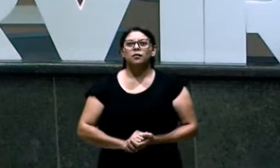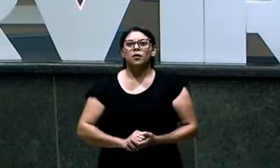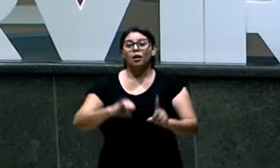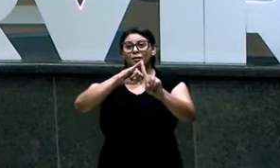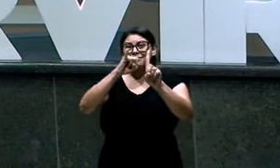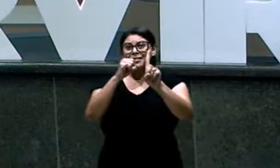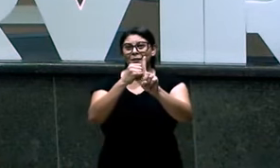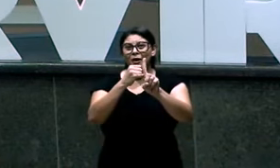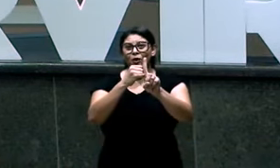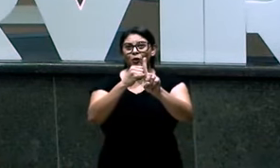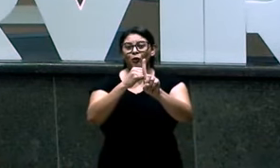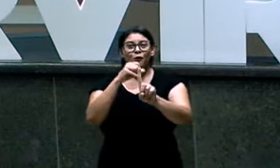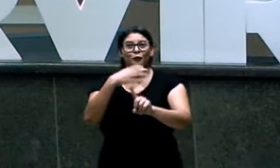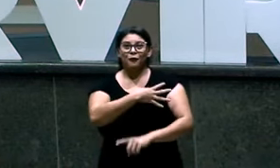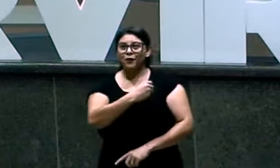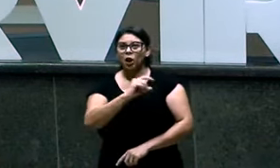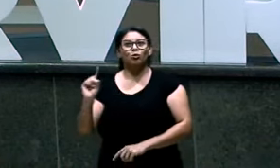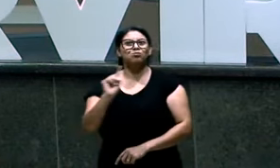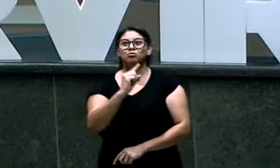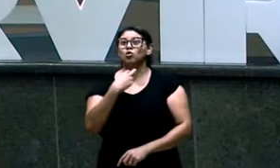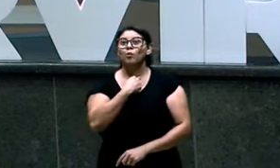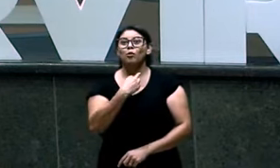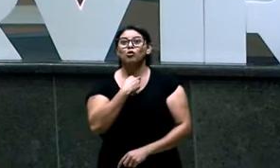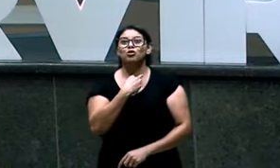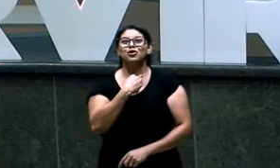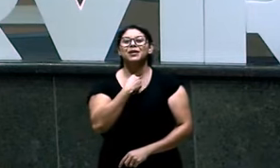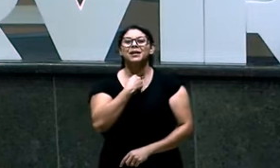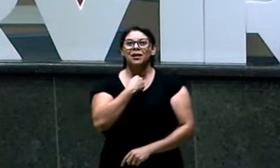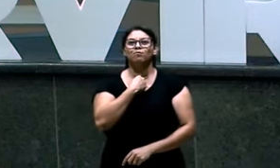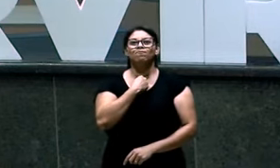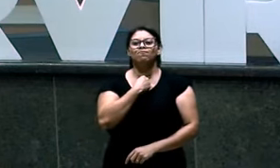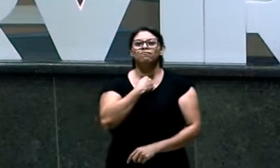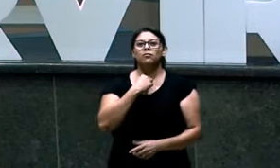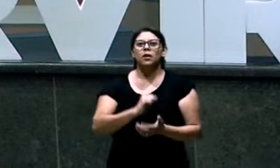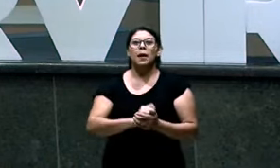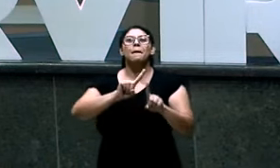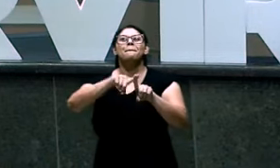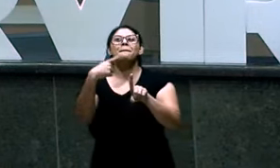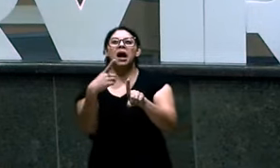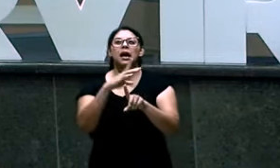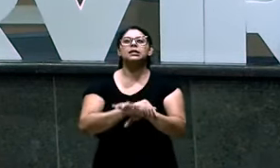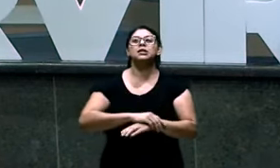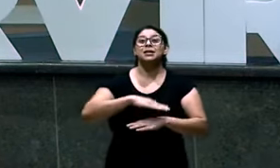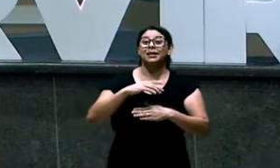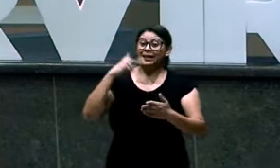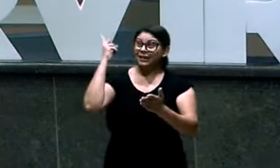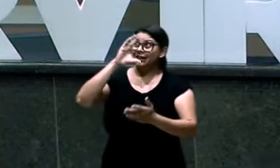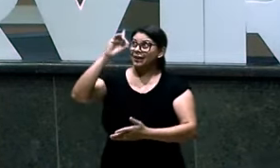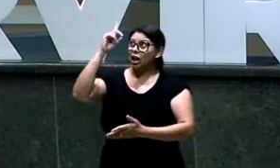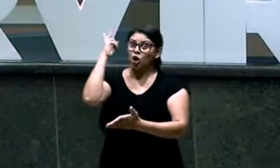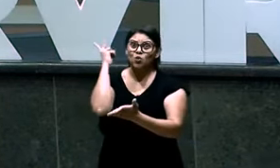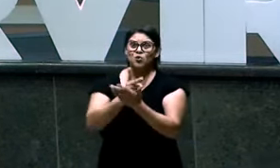uma novidade. Todas as vezes que Deus quis mudar o curso da história de um ventre estéril, Ele fez nascer um menino. Eu vou